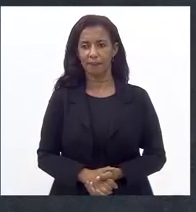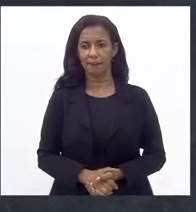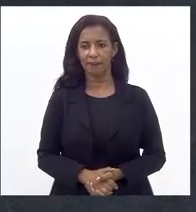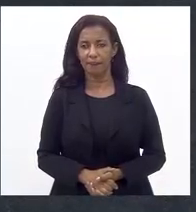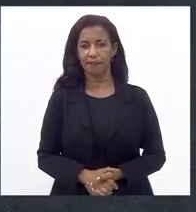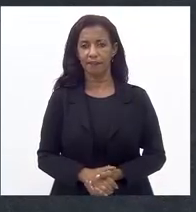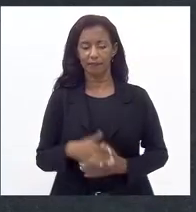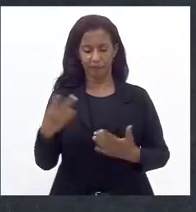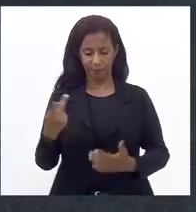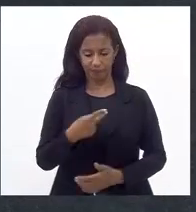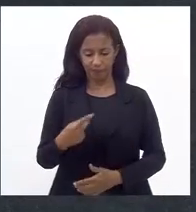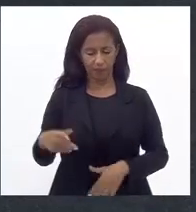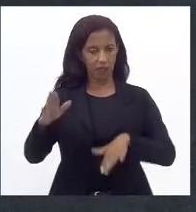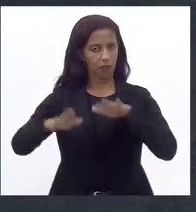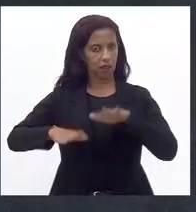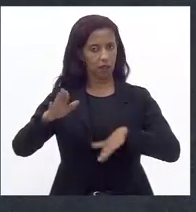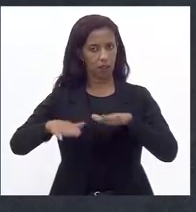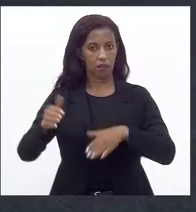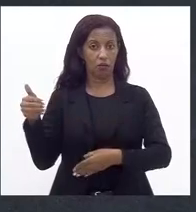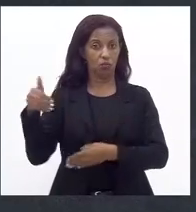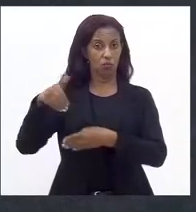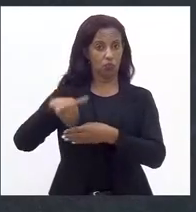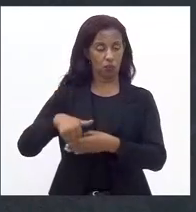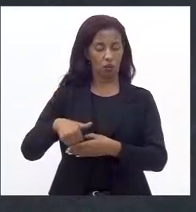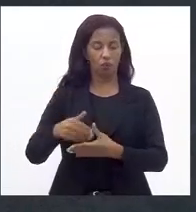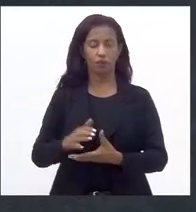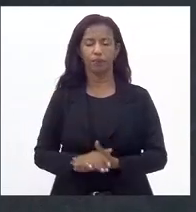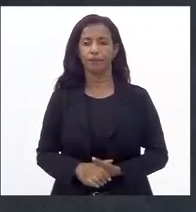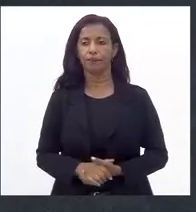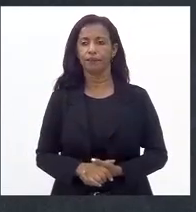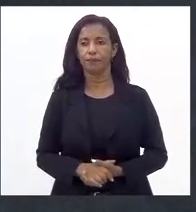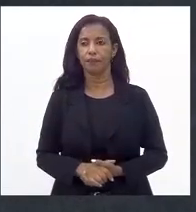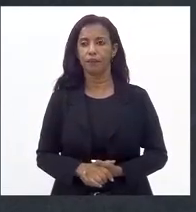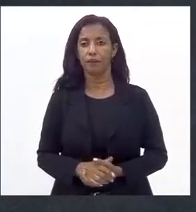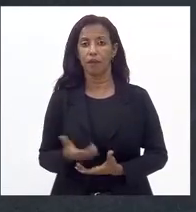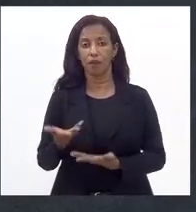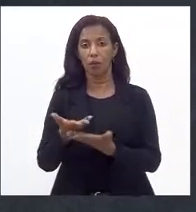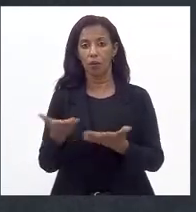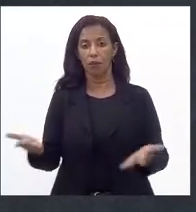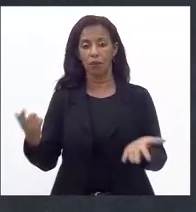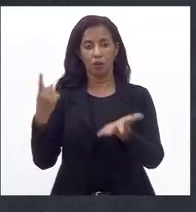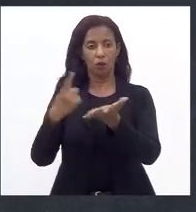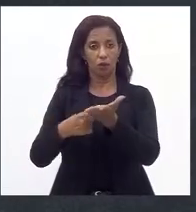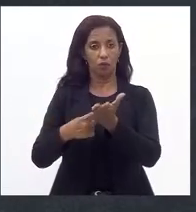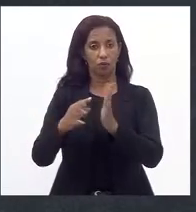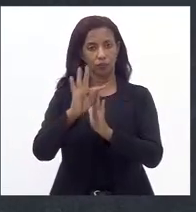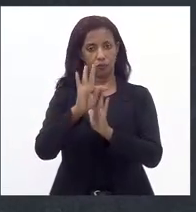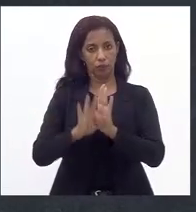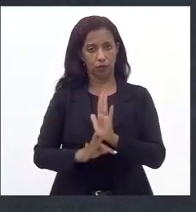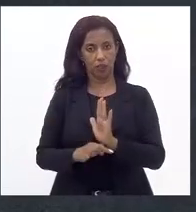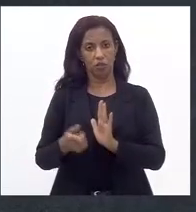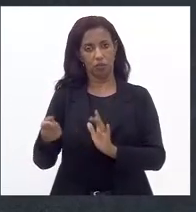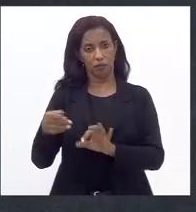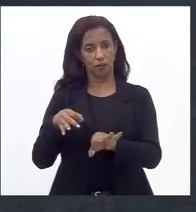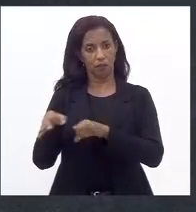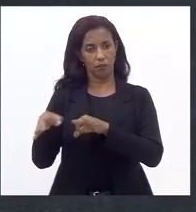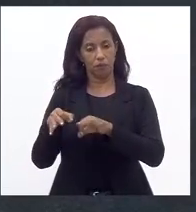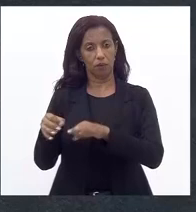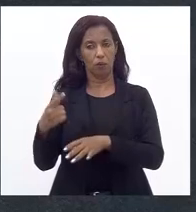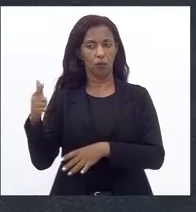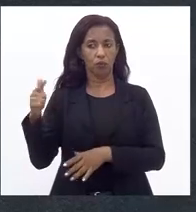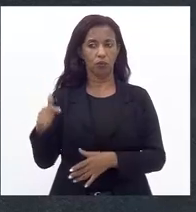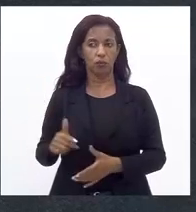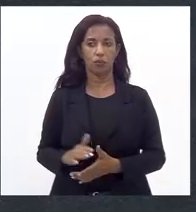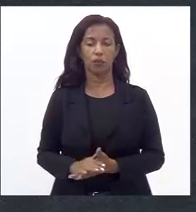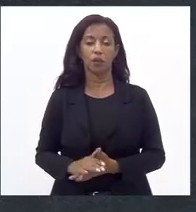seu presidente é independentemente do voto que dar e na matéria em homenagem ao acordo de texto que fizemos sobre esse projeto como o